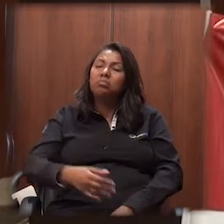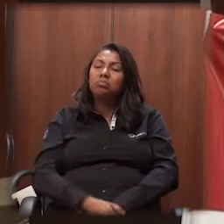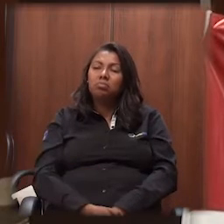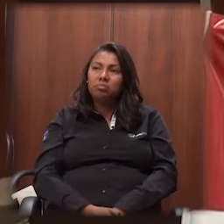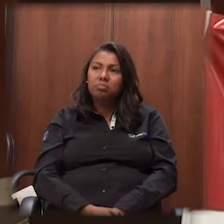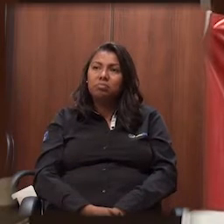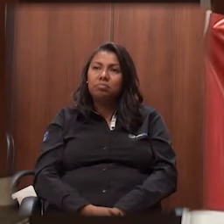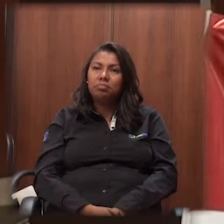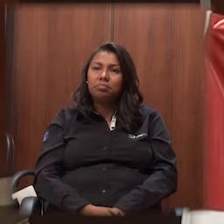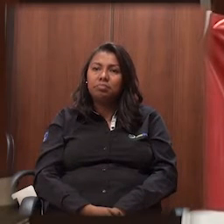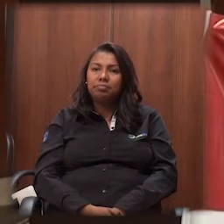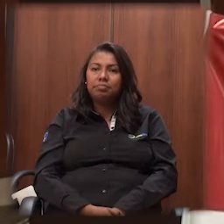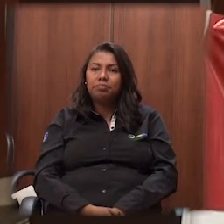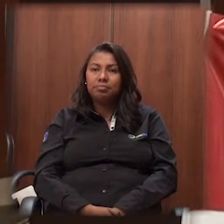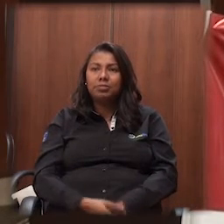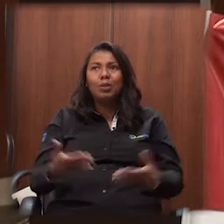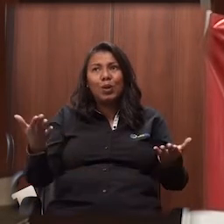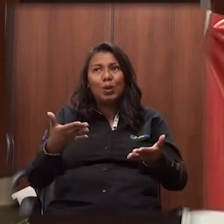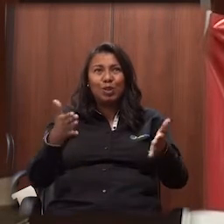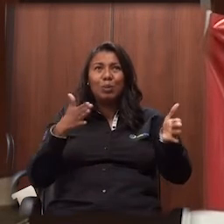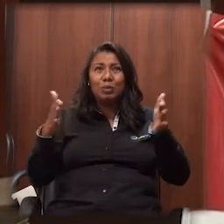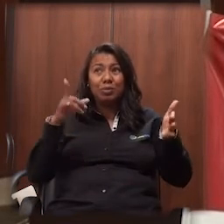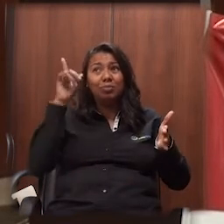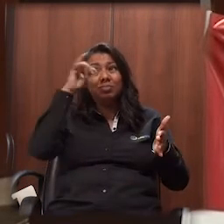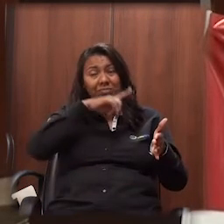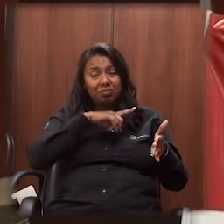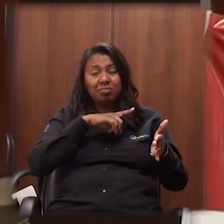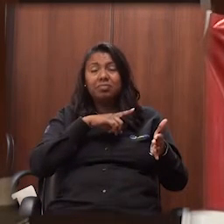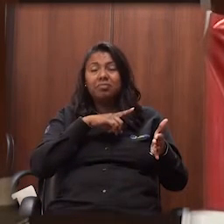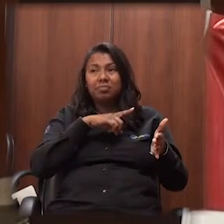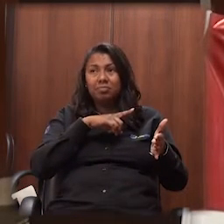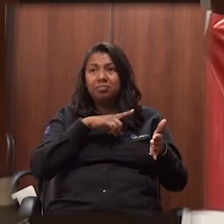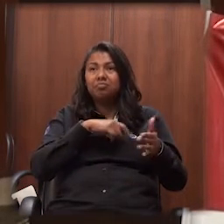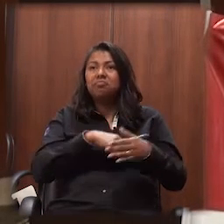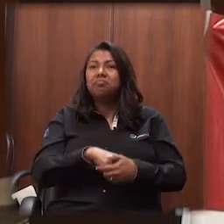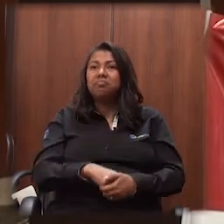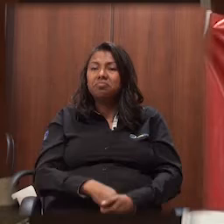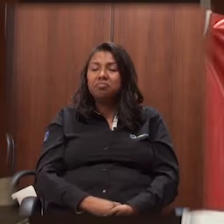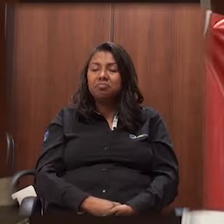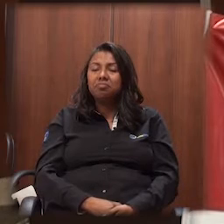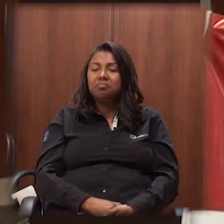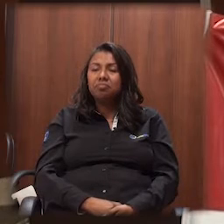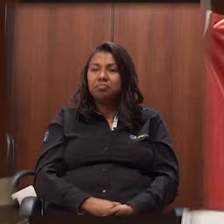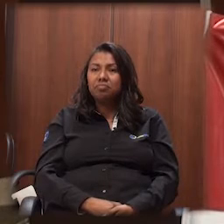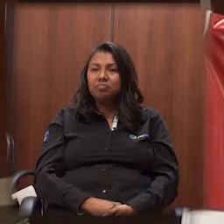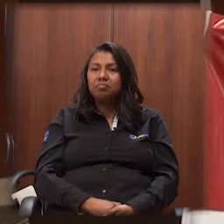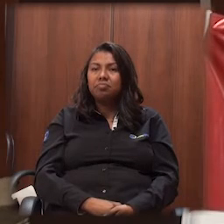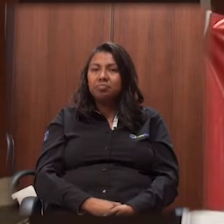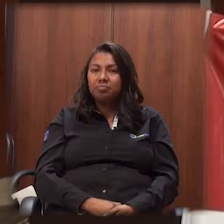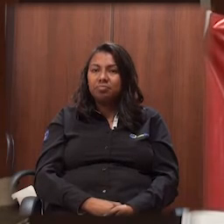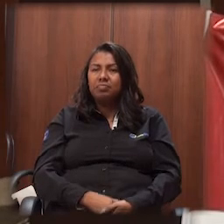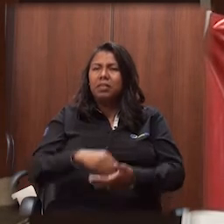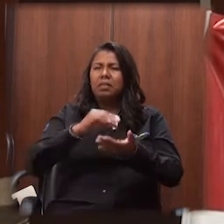Mostra-se um quadro crítico, a Maria Vitória já apontava para isso, indicando-se aí a longa estrada